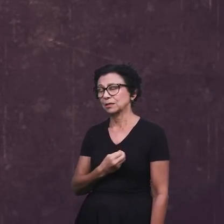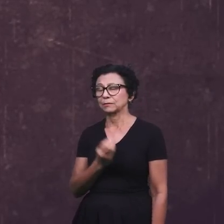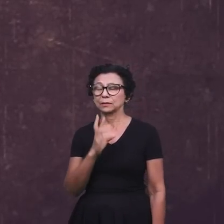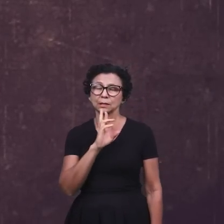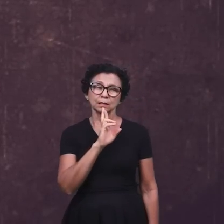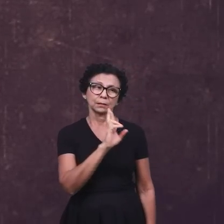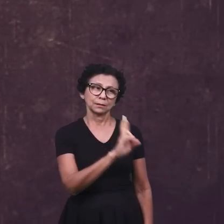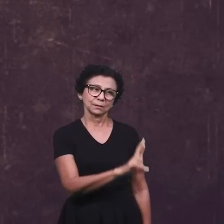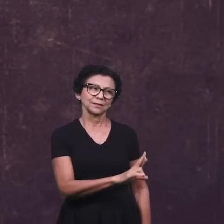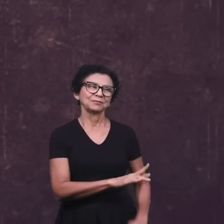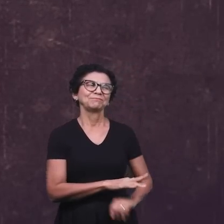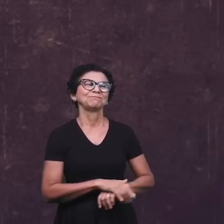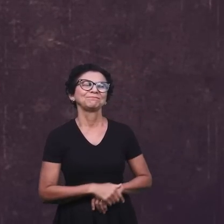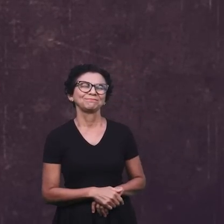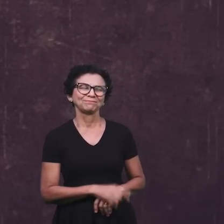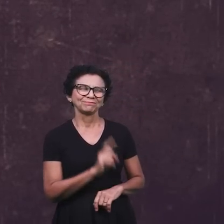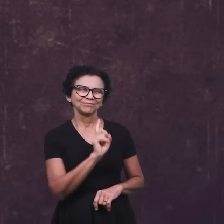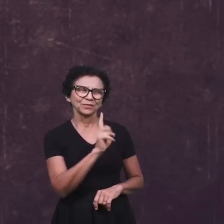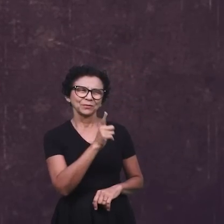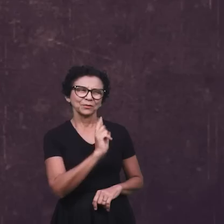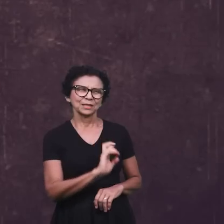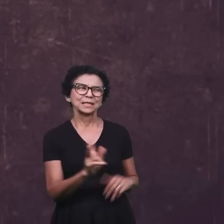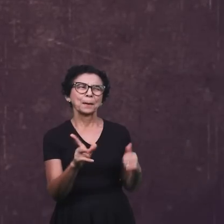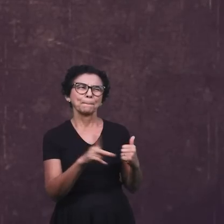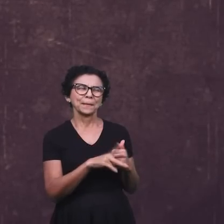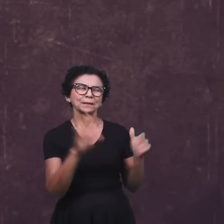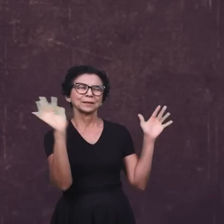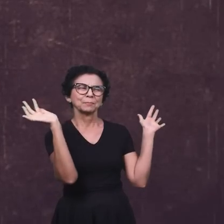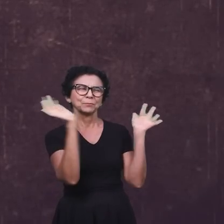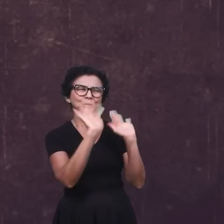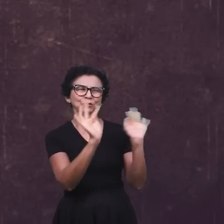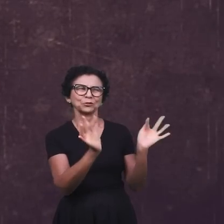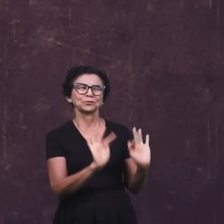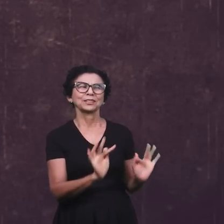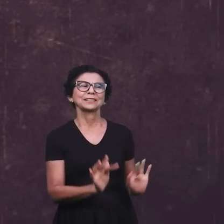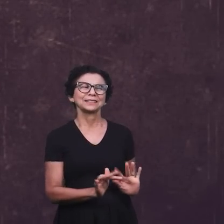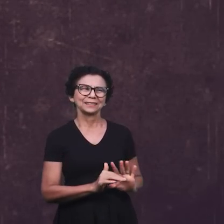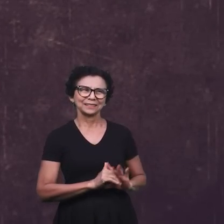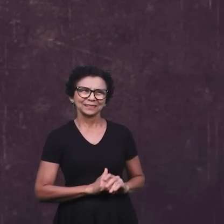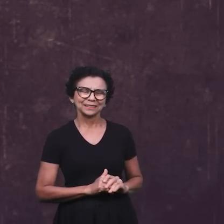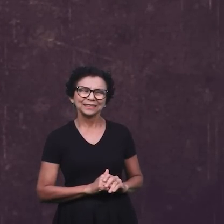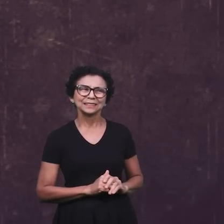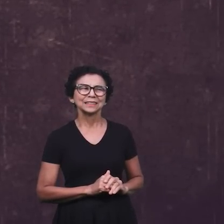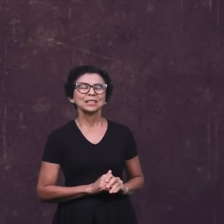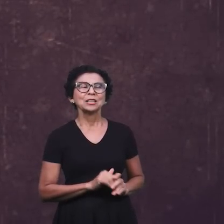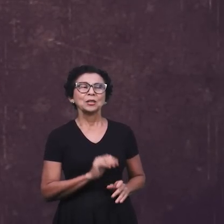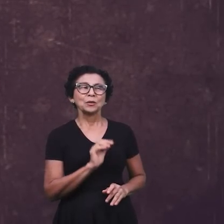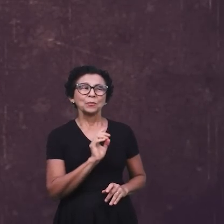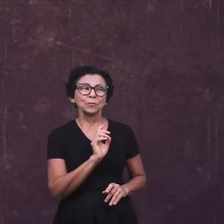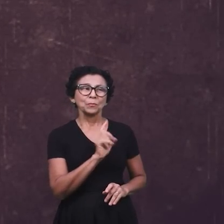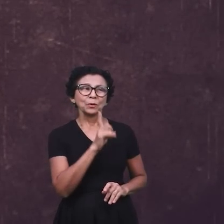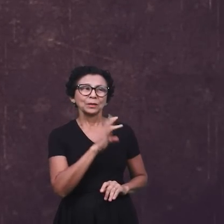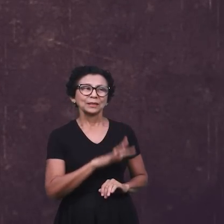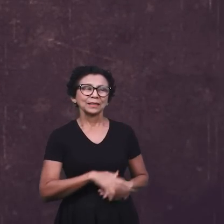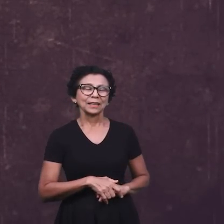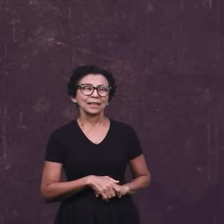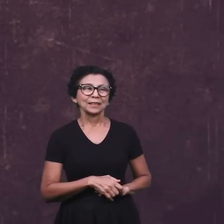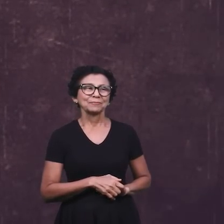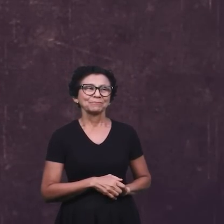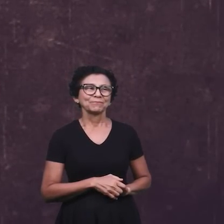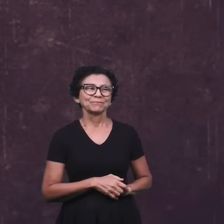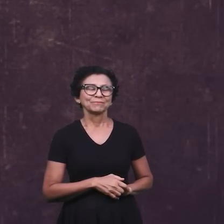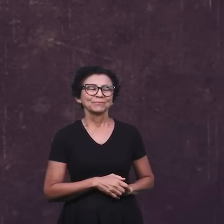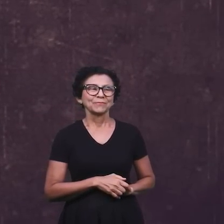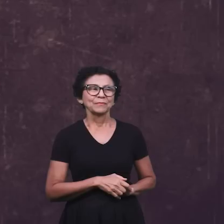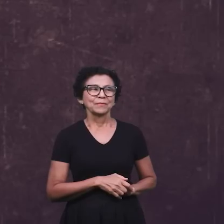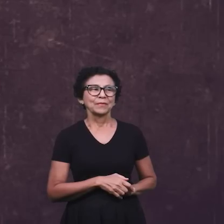disse-lhe: bem-aventurado és tu, Simão Barjonas, porque tu não revelou a carne e o sangue, mas o meu Pai que está